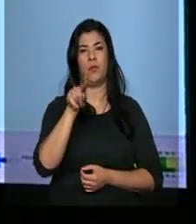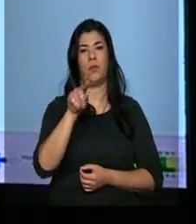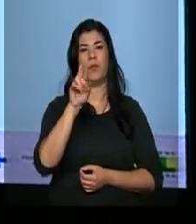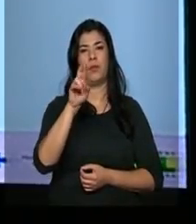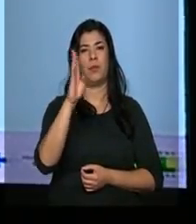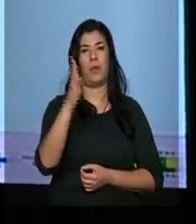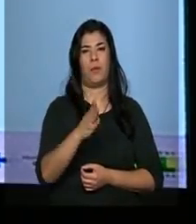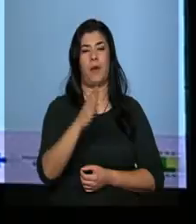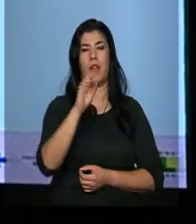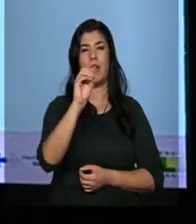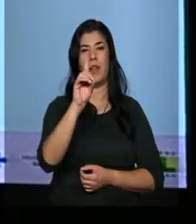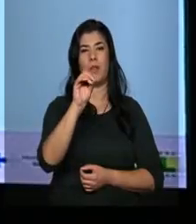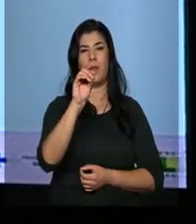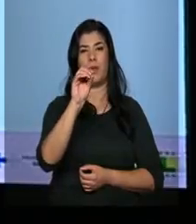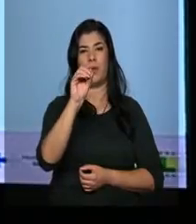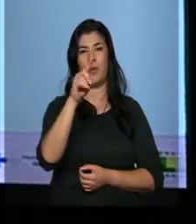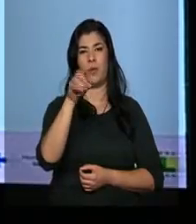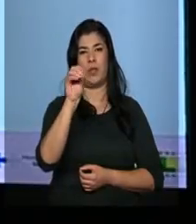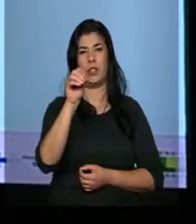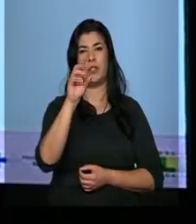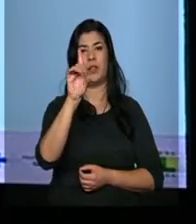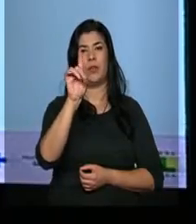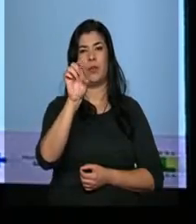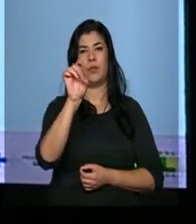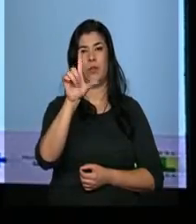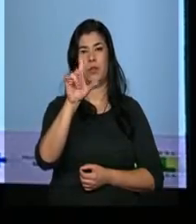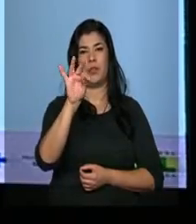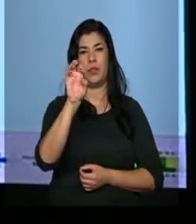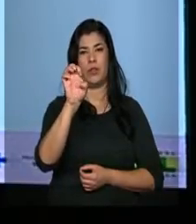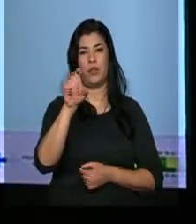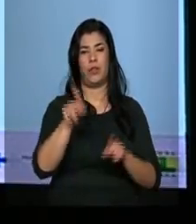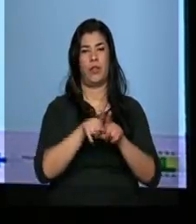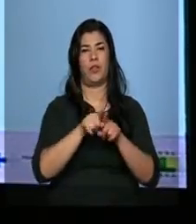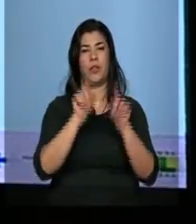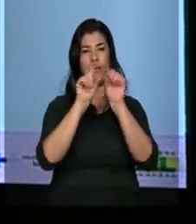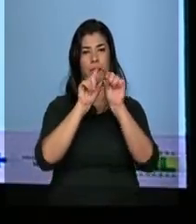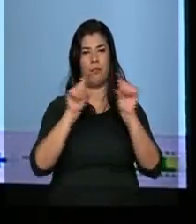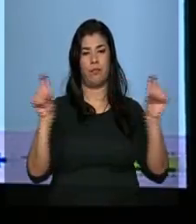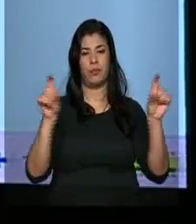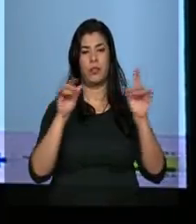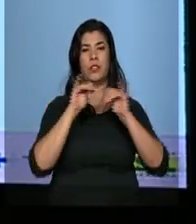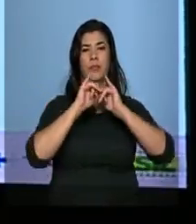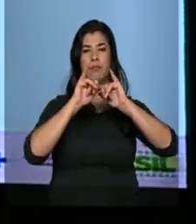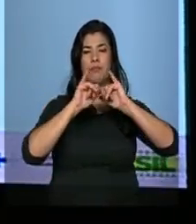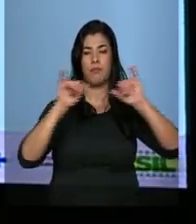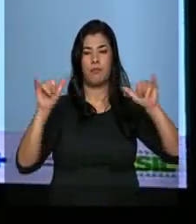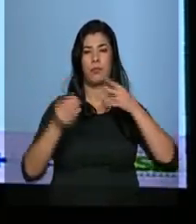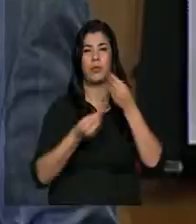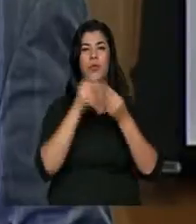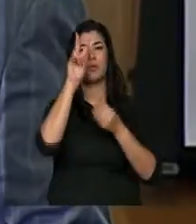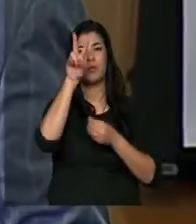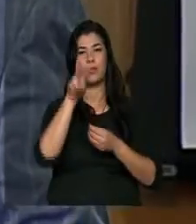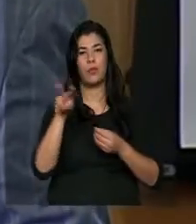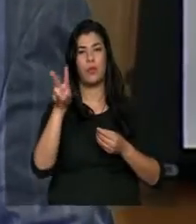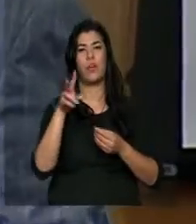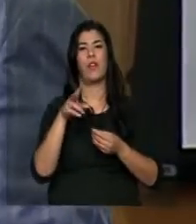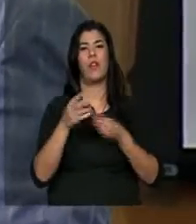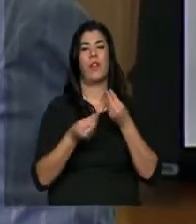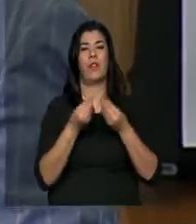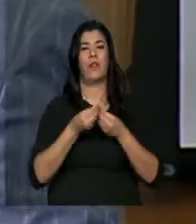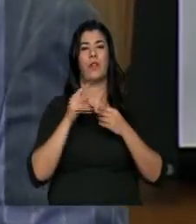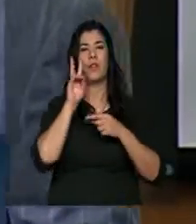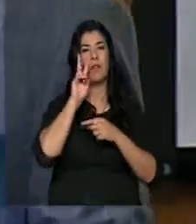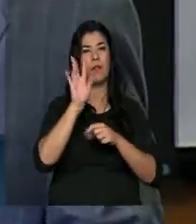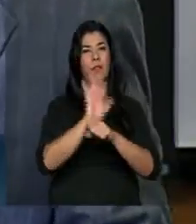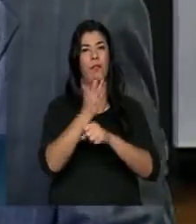saude.gov.br/doação de leite. E ali ela vai ter todas as informações necessárias, todas essas informações também, e vão assistir a esse